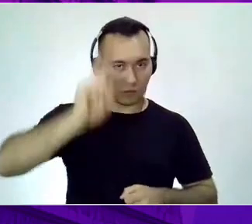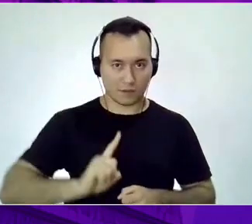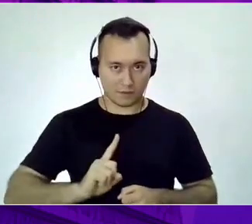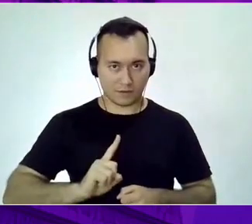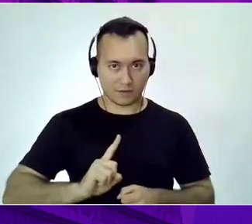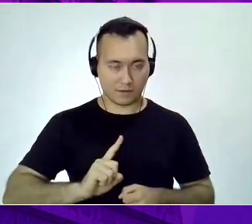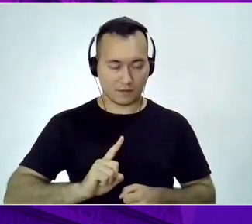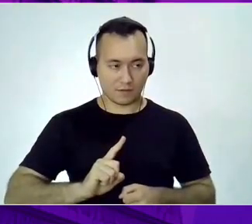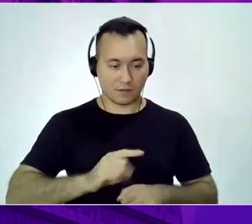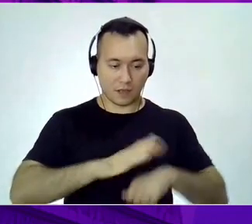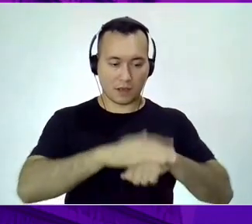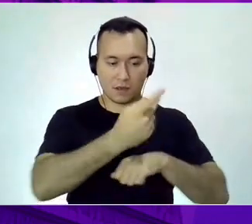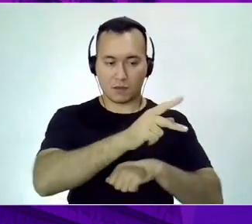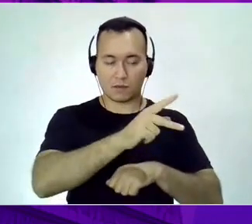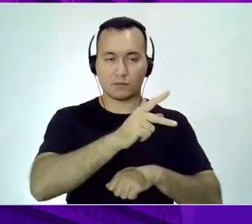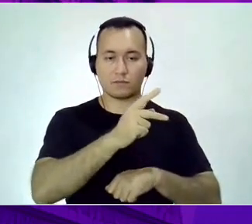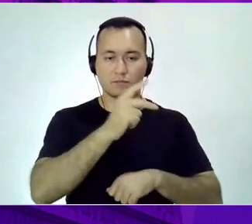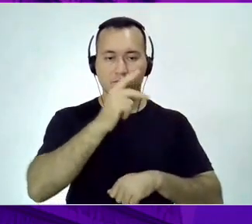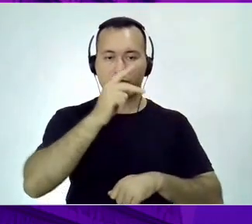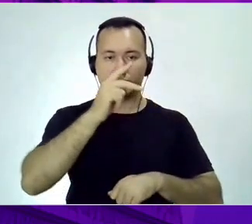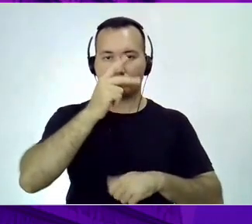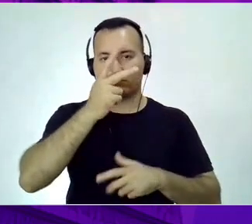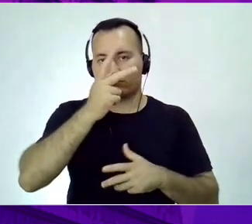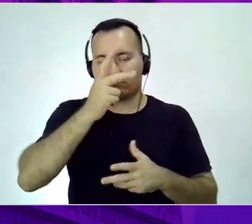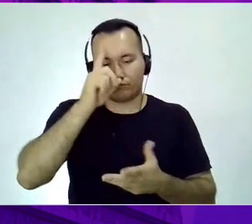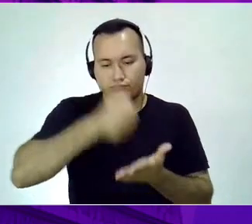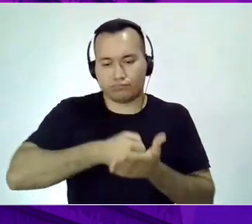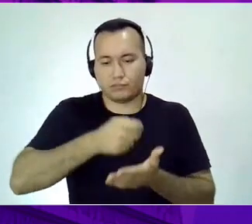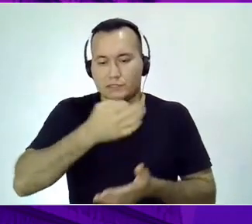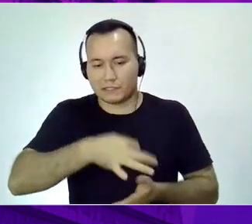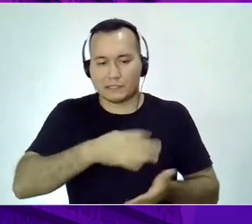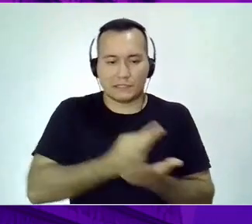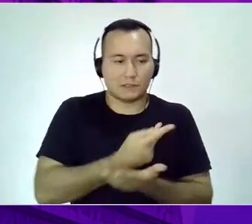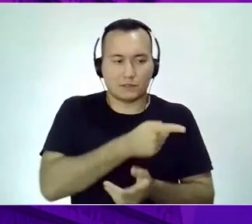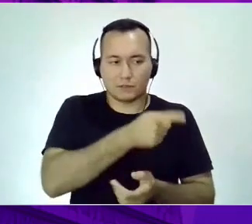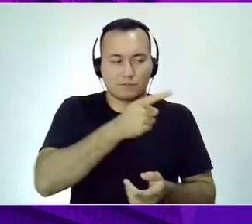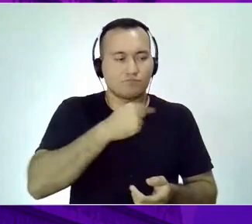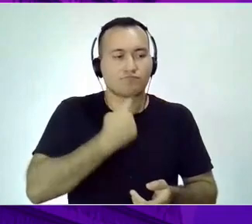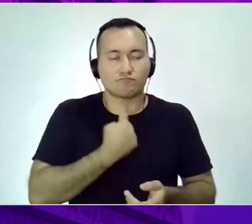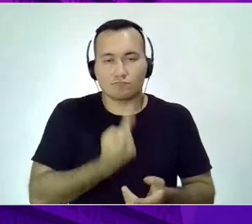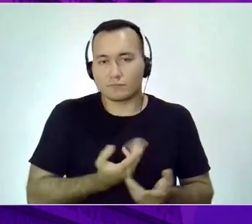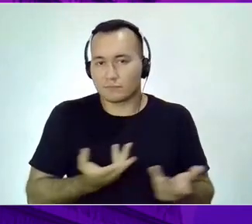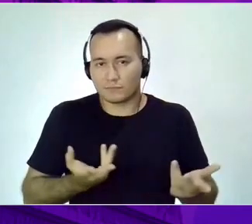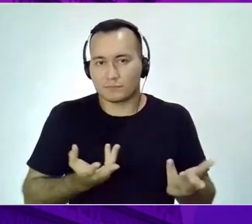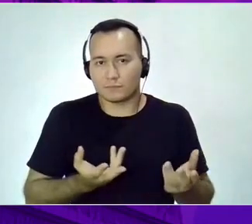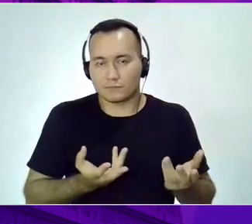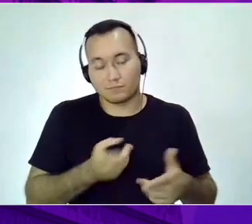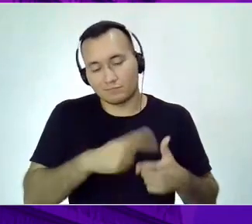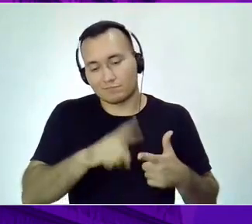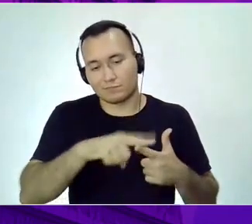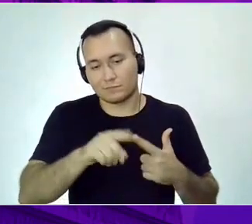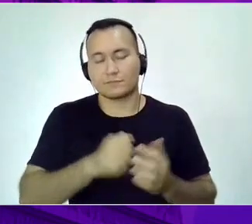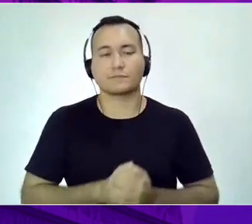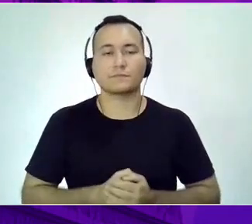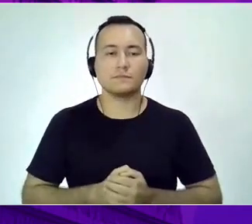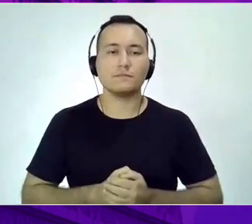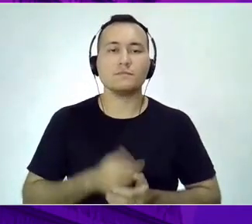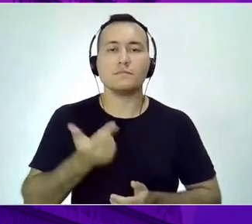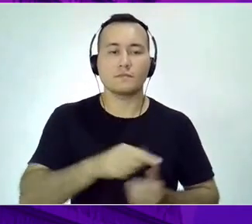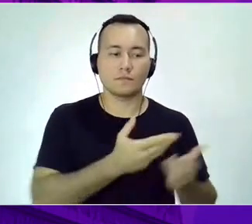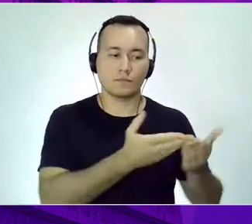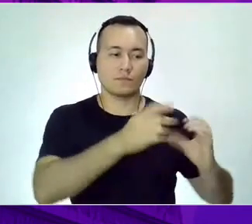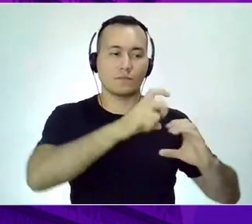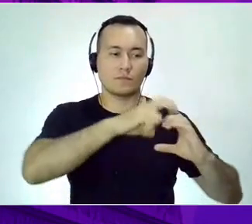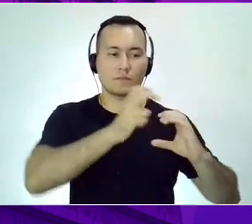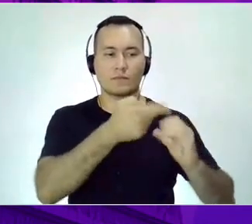são bastante complexos. E isso torna muito comum que a gente não tenha uma ligação